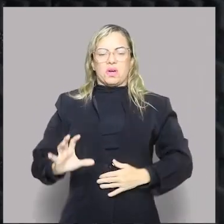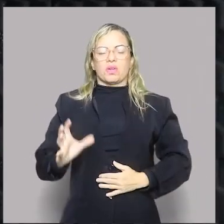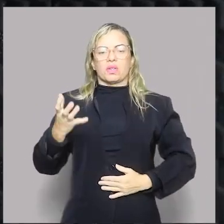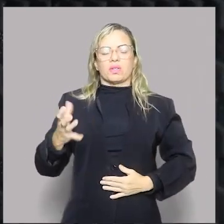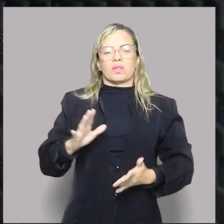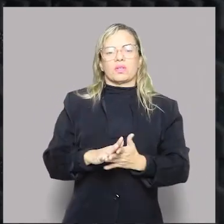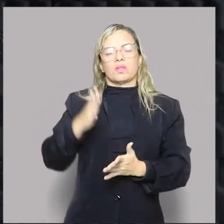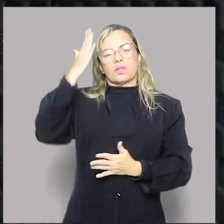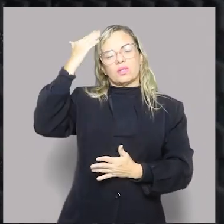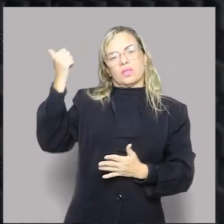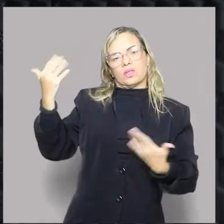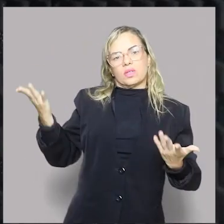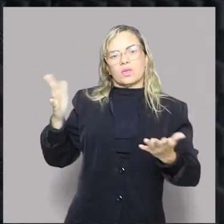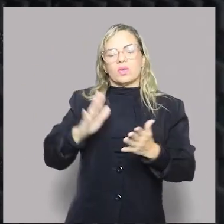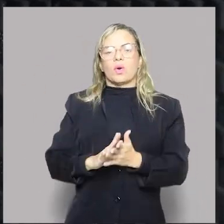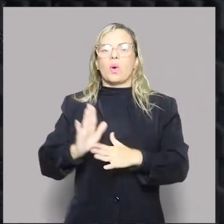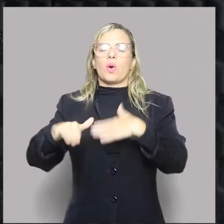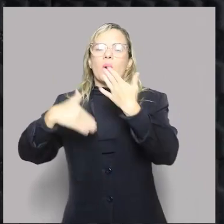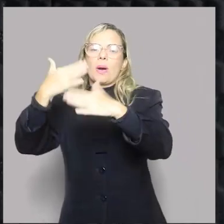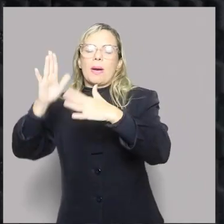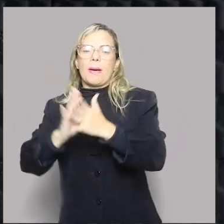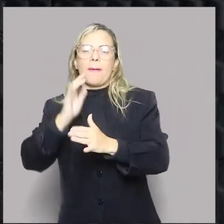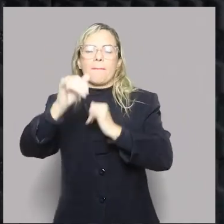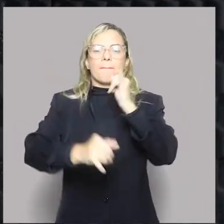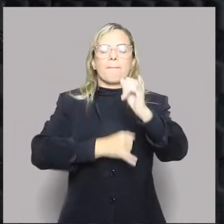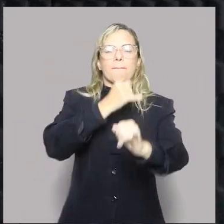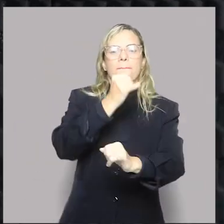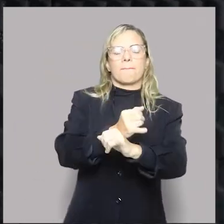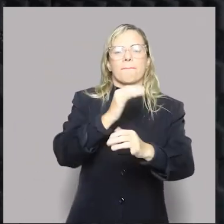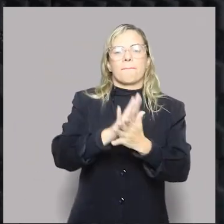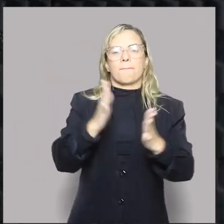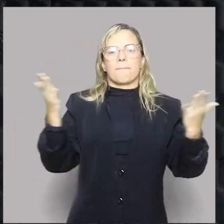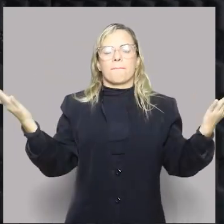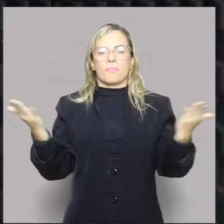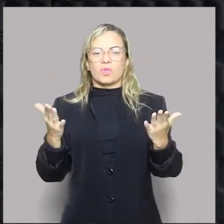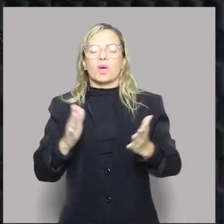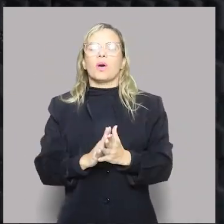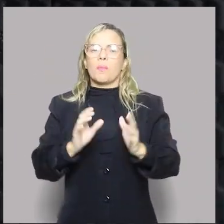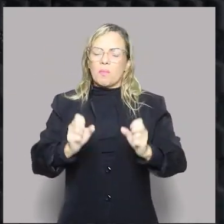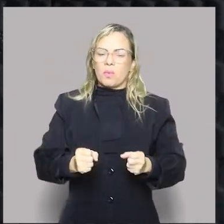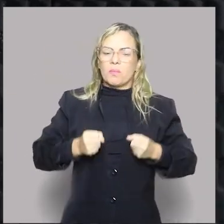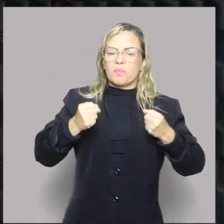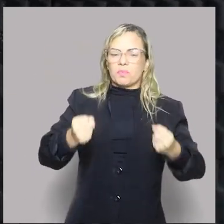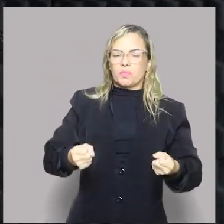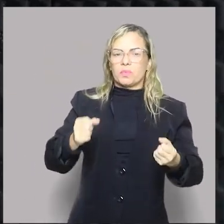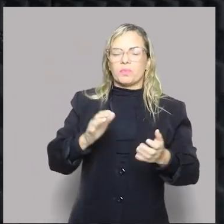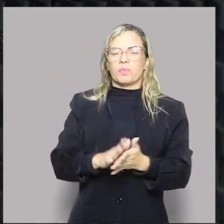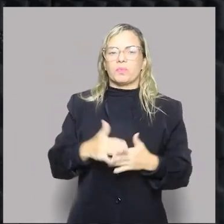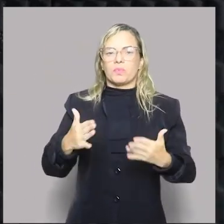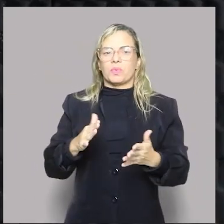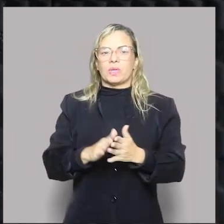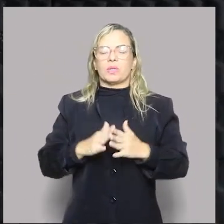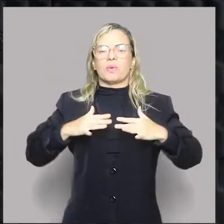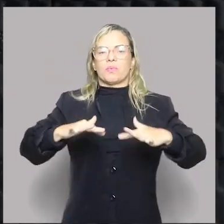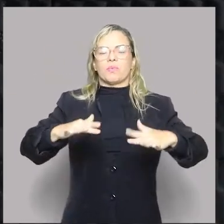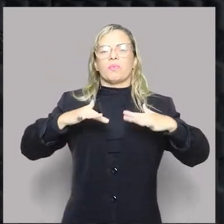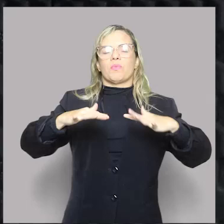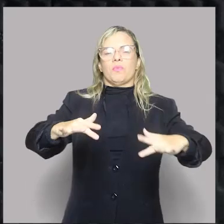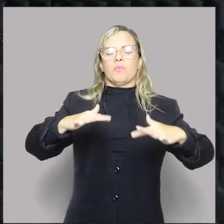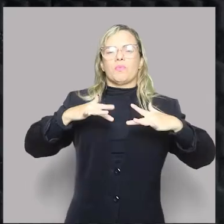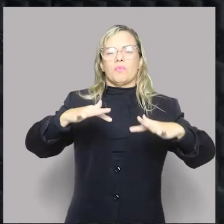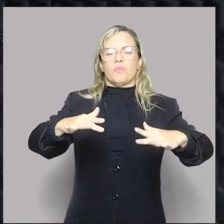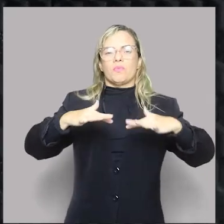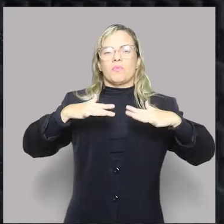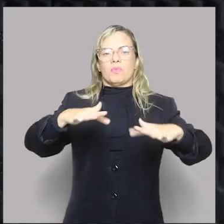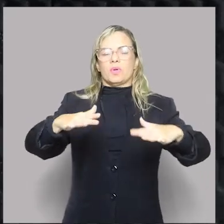microtexto, ele precisa ter começo, precisa ter meio e precisa ter fim. Ainda, dentro do